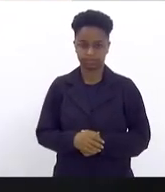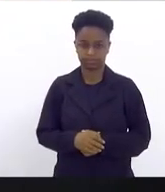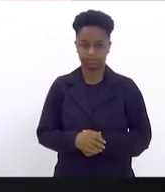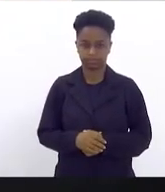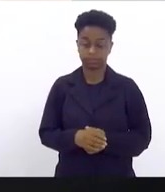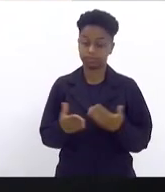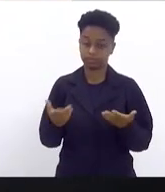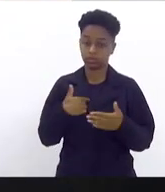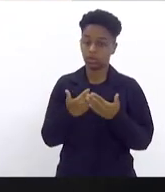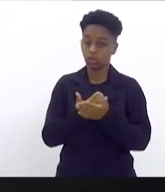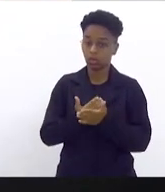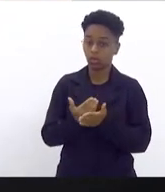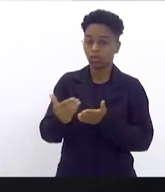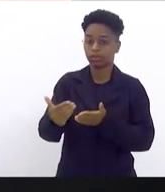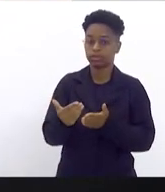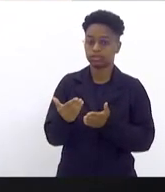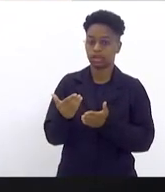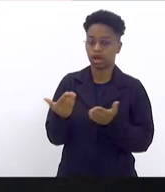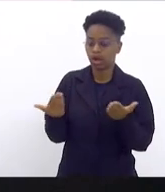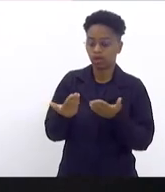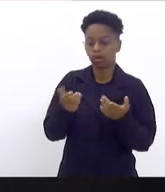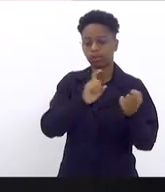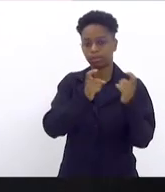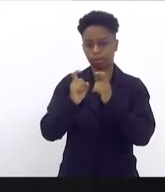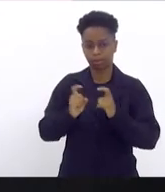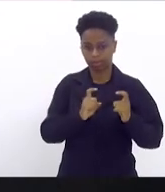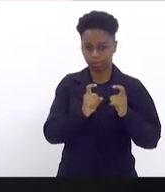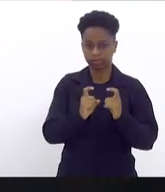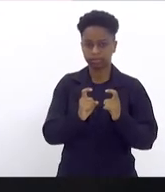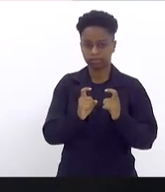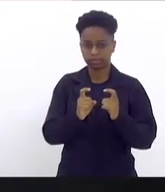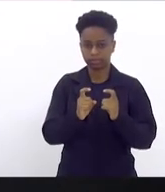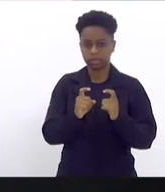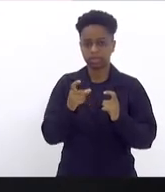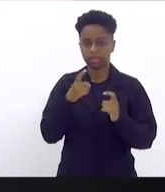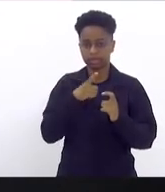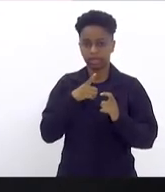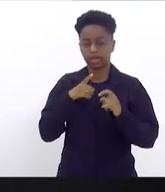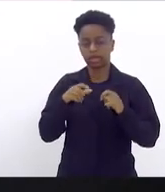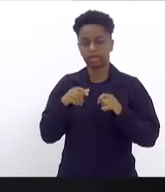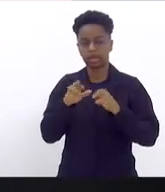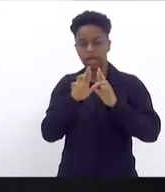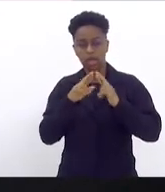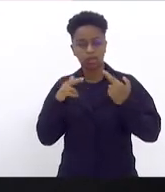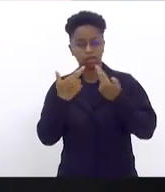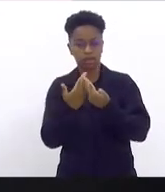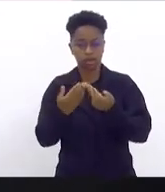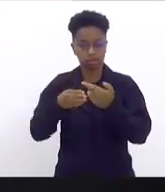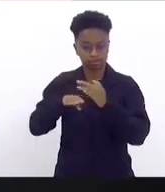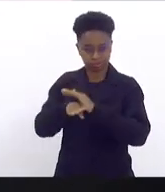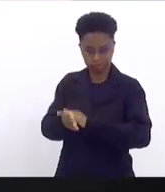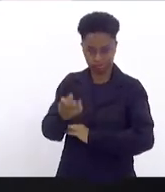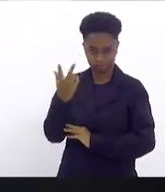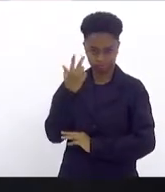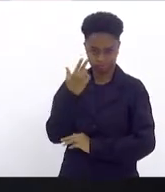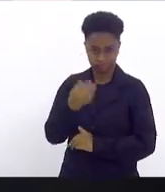Então, vou iniciar os trabalhos pela sessão extraordinária, que é